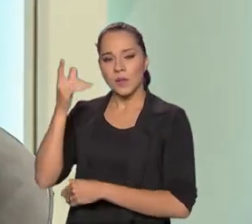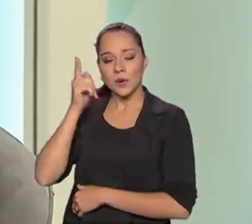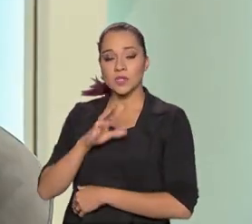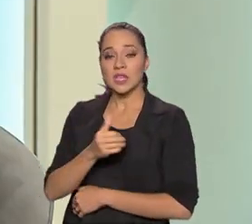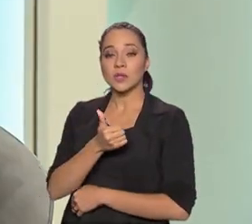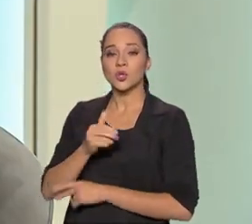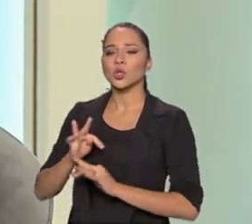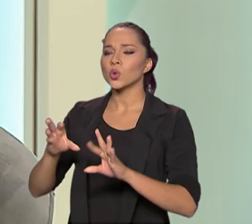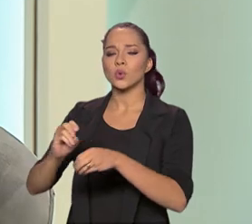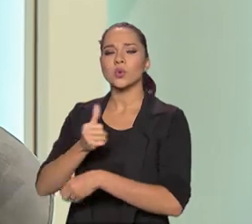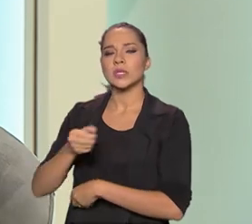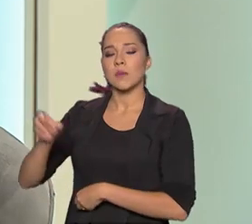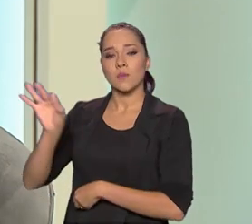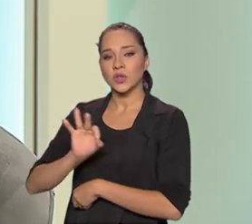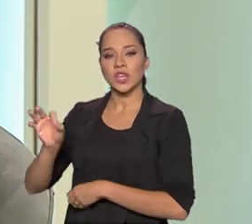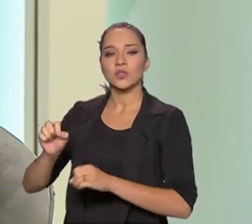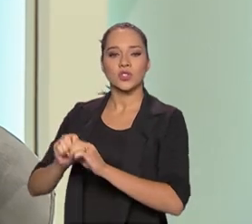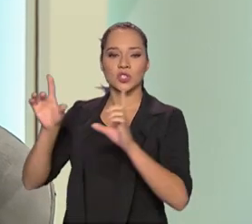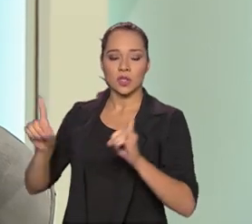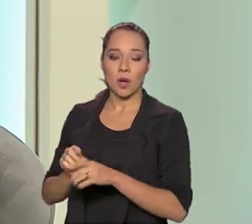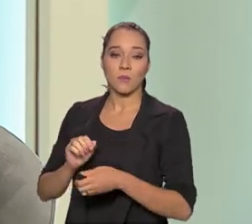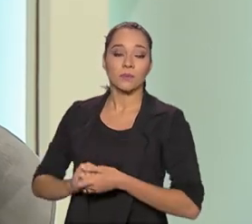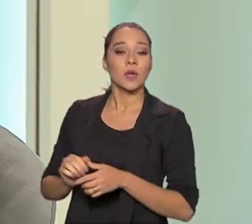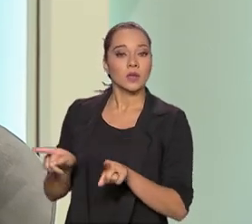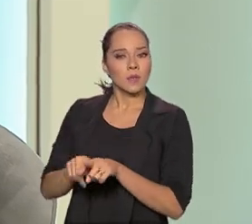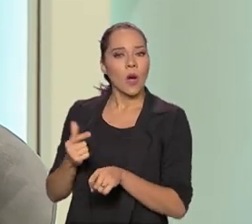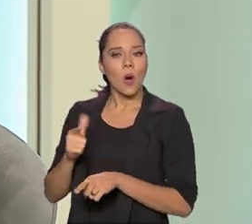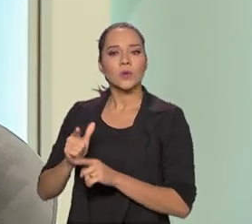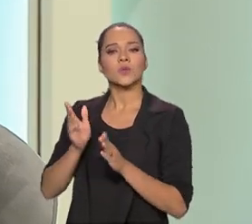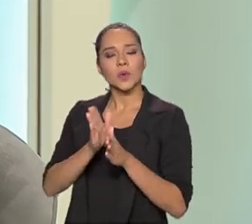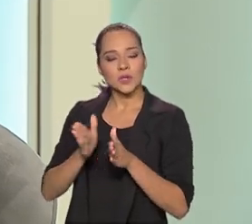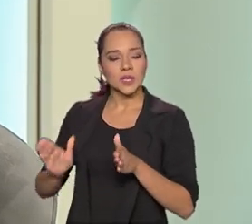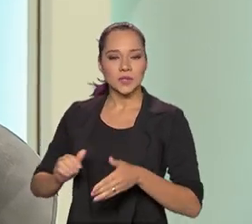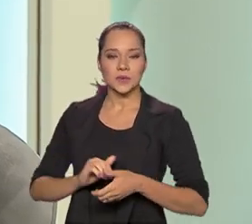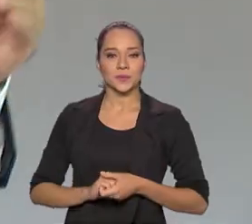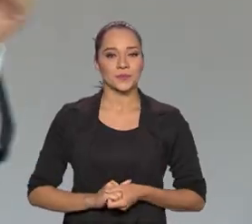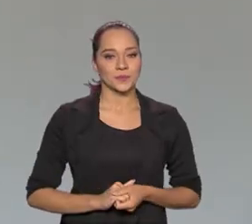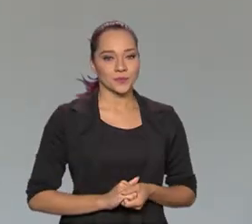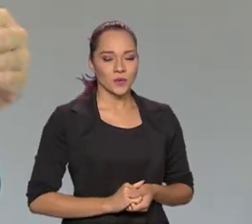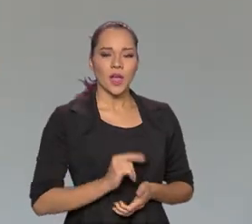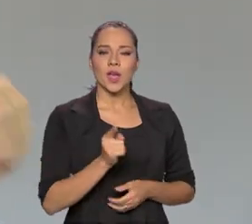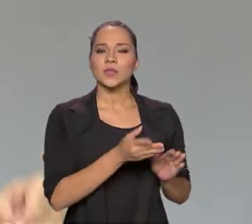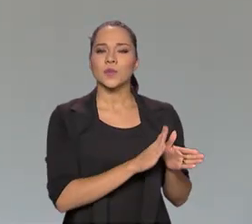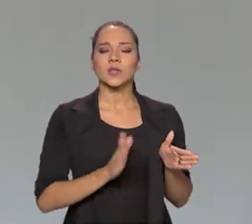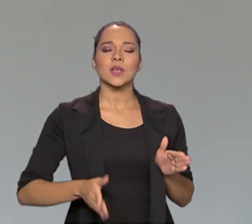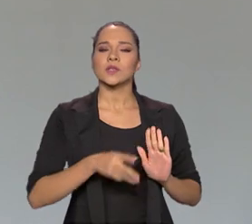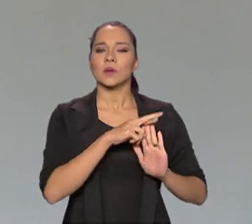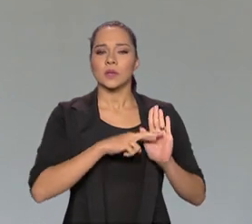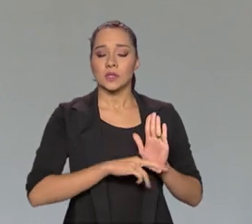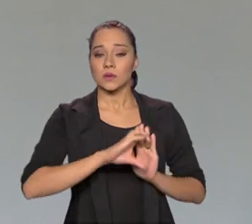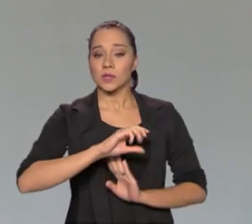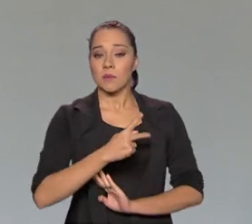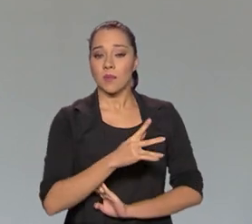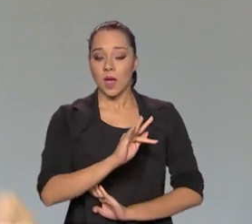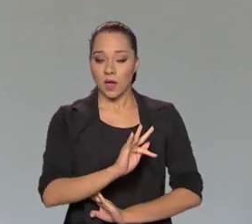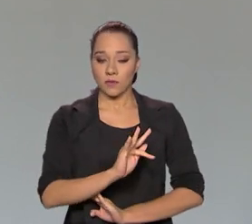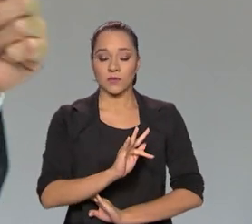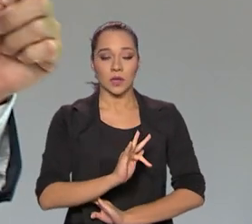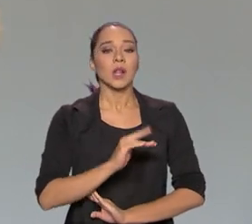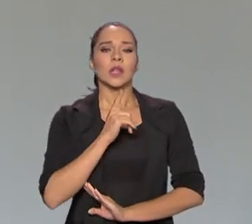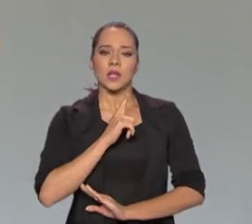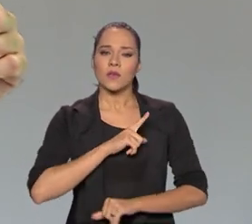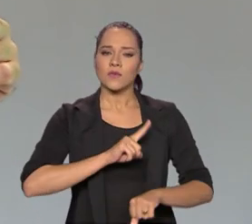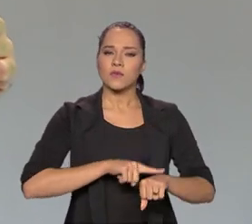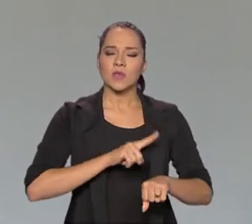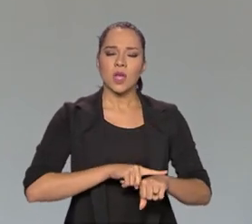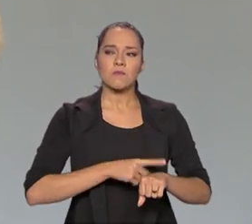aos 100% e avançar em outros processos de automação. Esse processo de regularização dos CPFs teve um